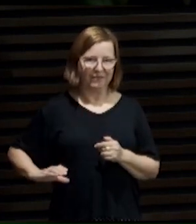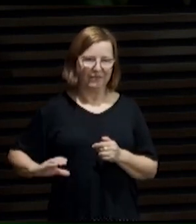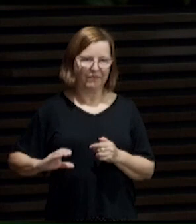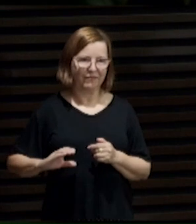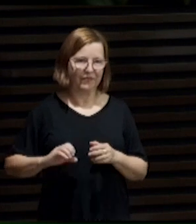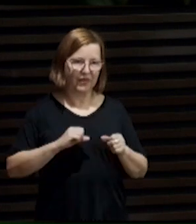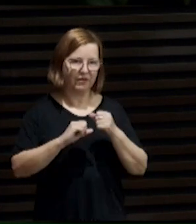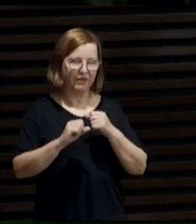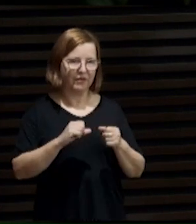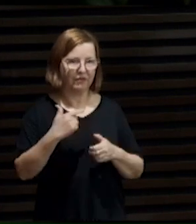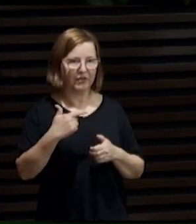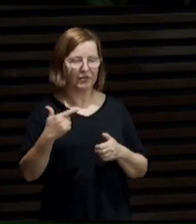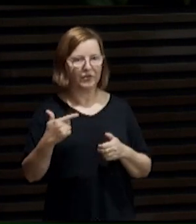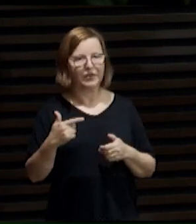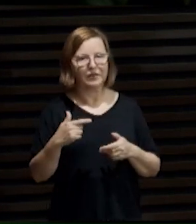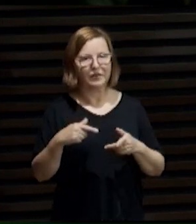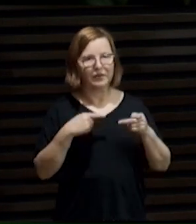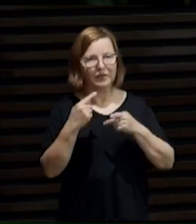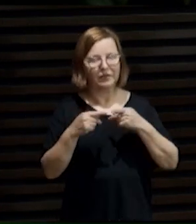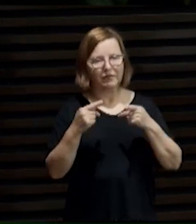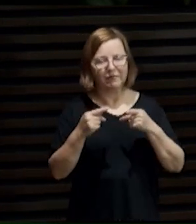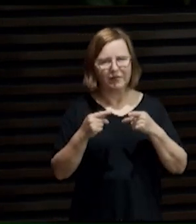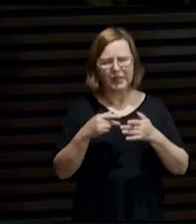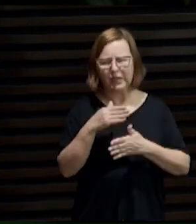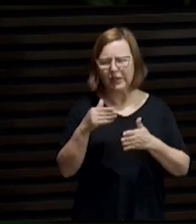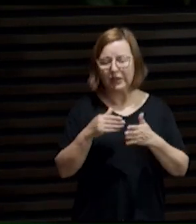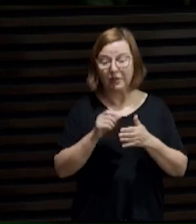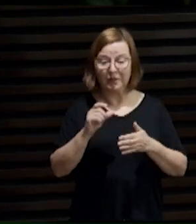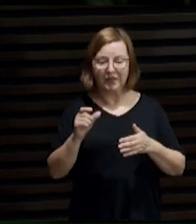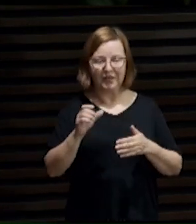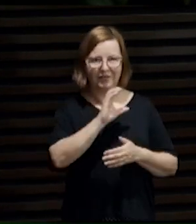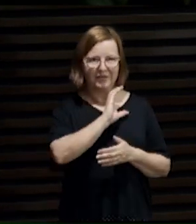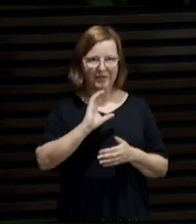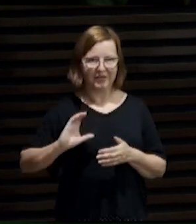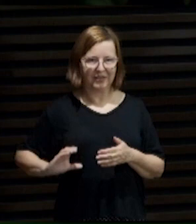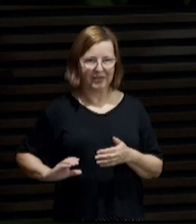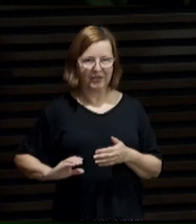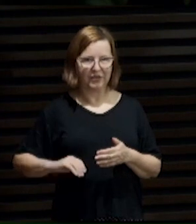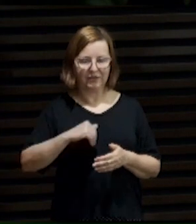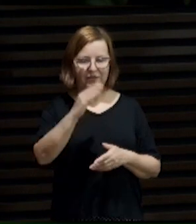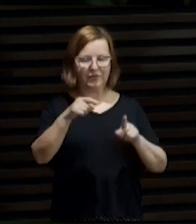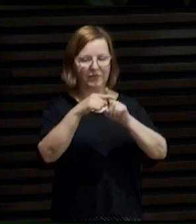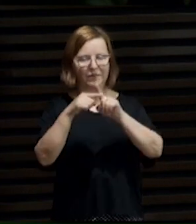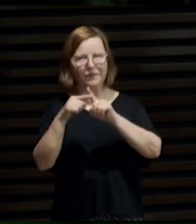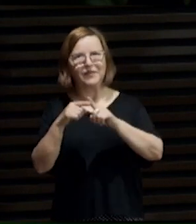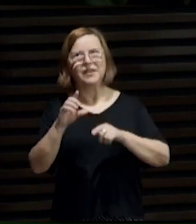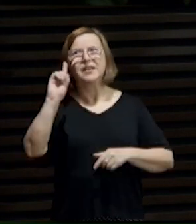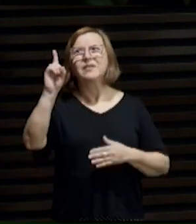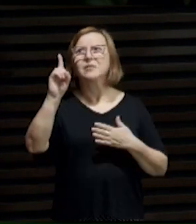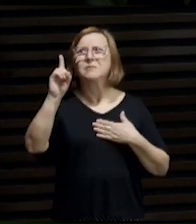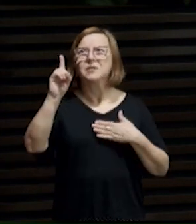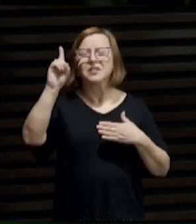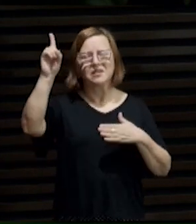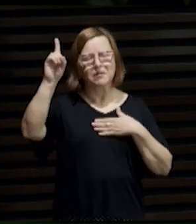O Salmo 22 descreve ipsis literis as palavras de Cristo na cruz do Calvário. Deus meu, por